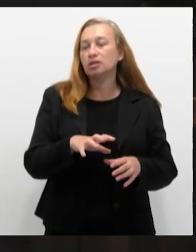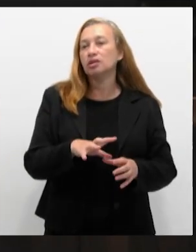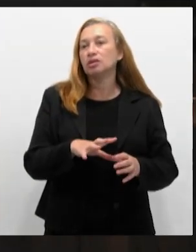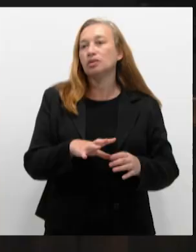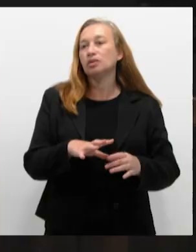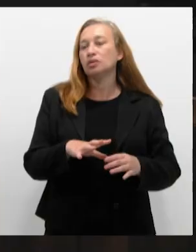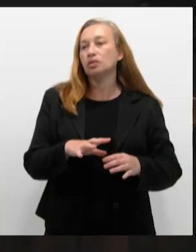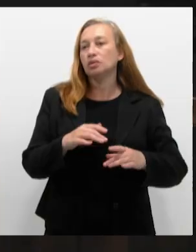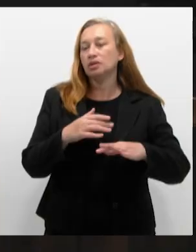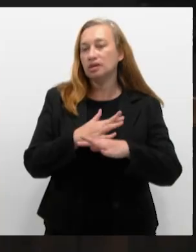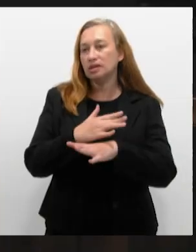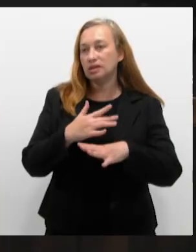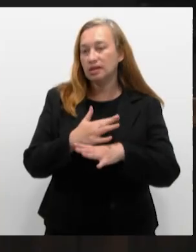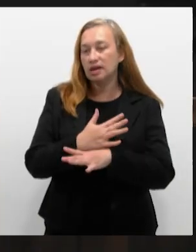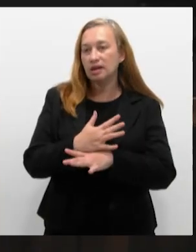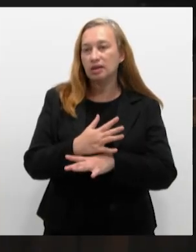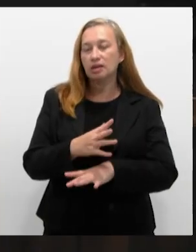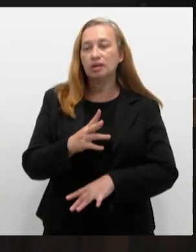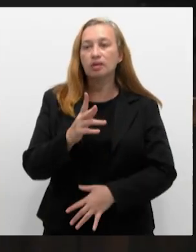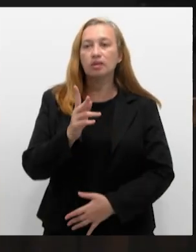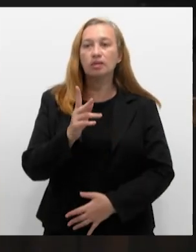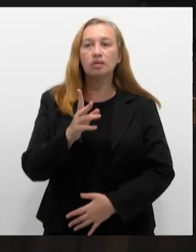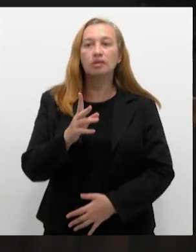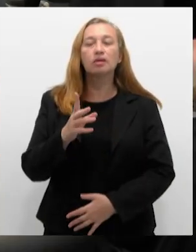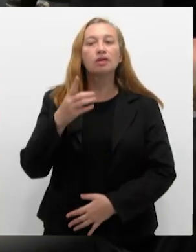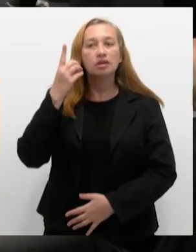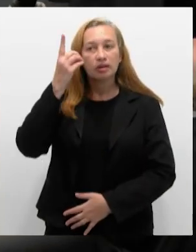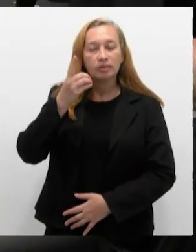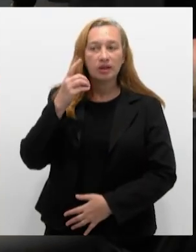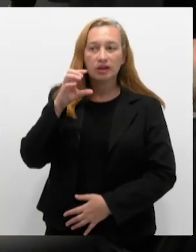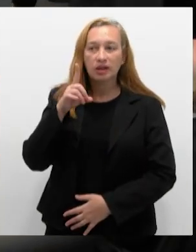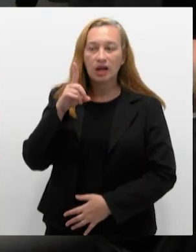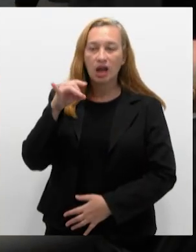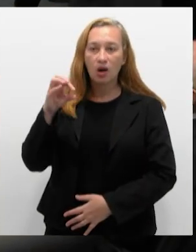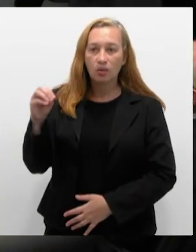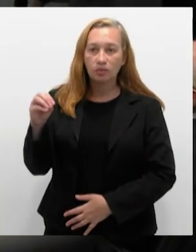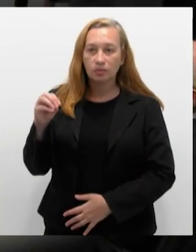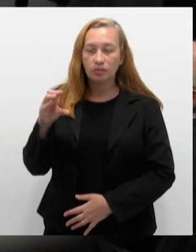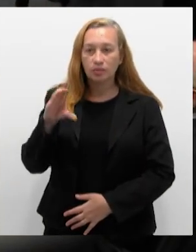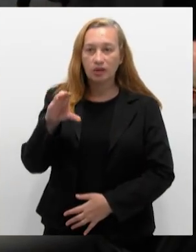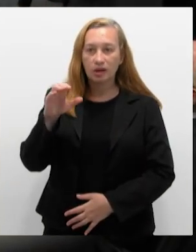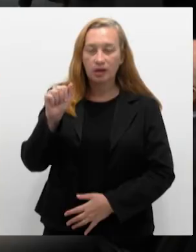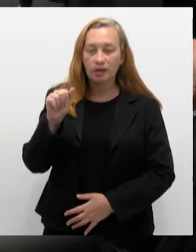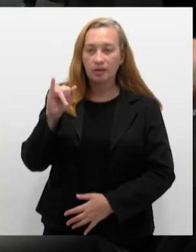Machador, Cláudio Caiado, por favor, nos dê a honra do parecer.